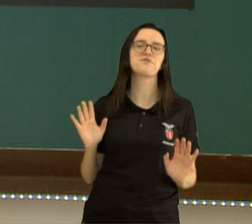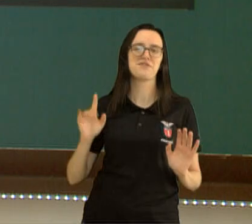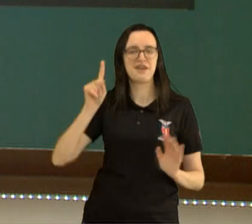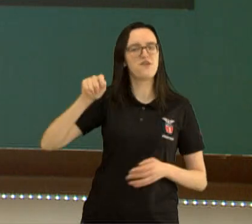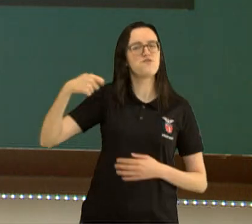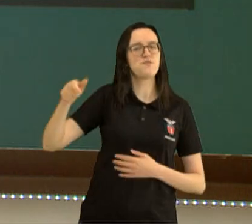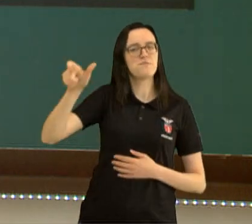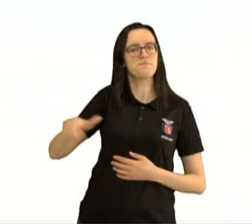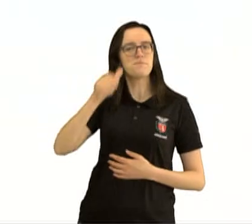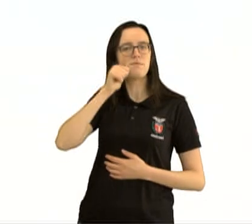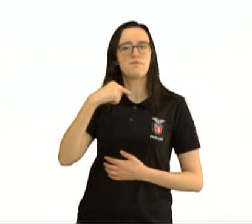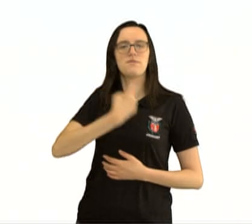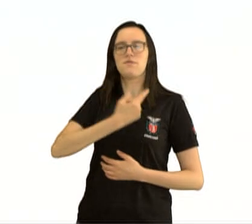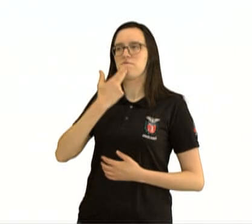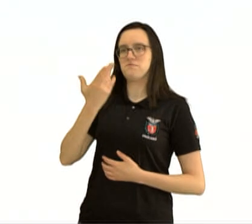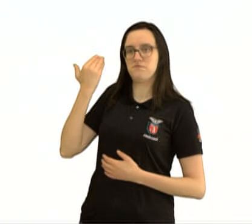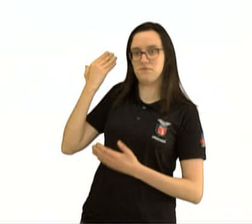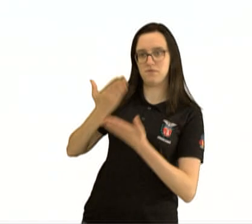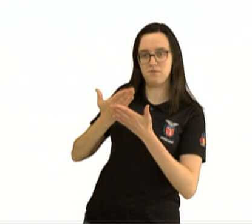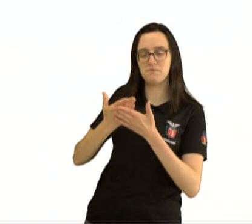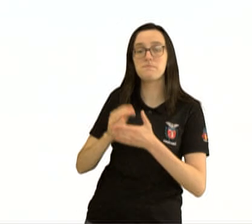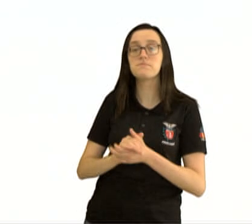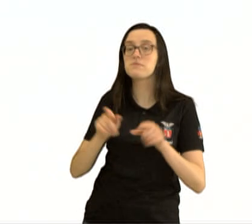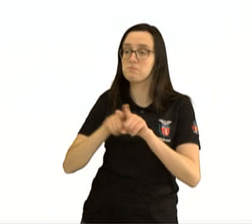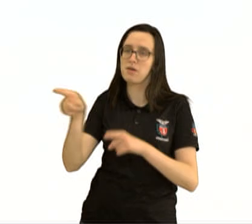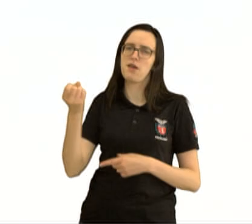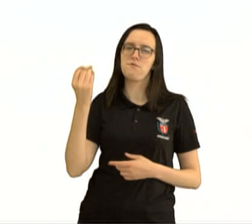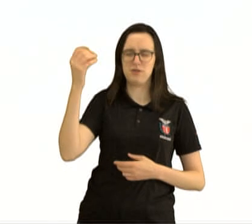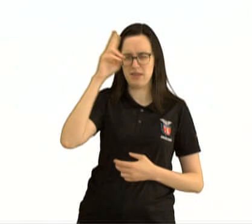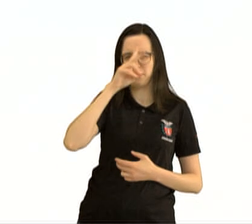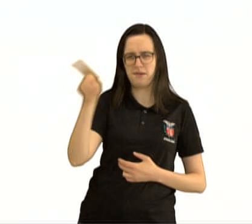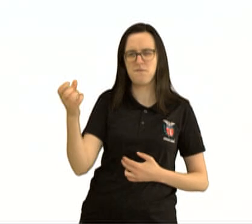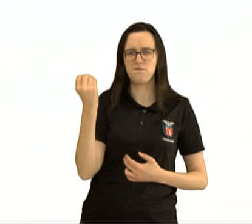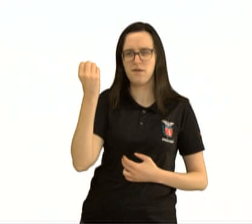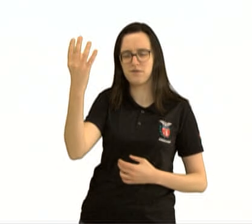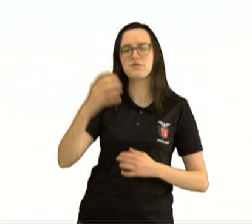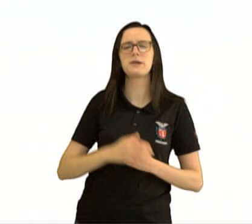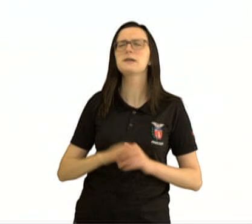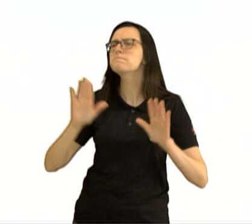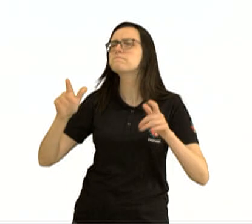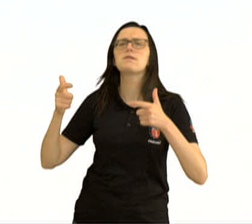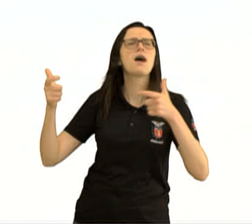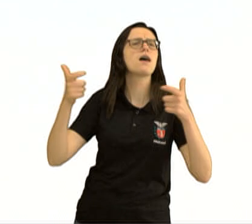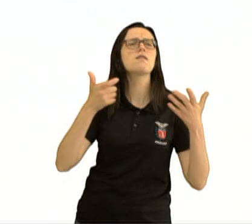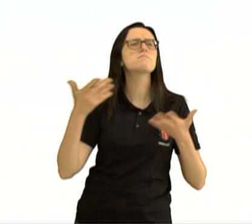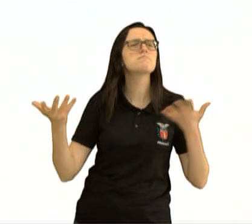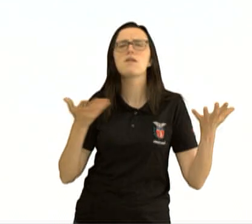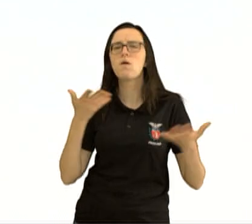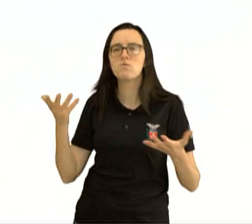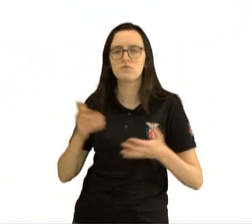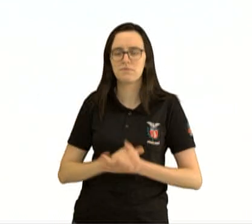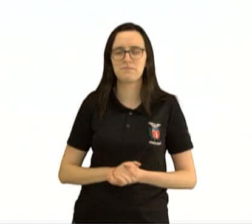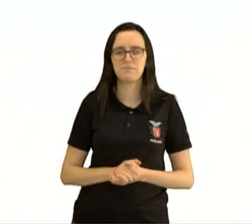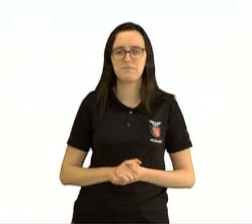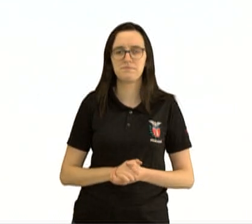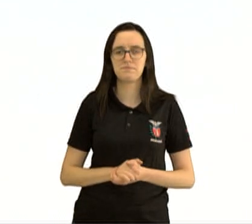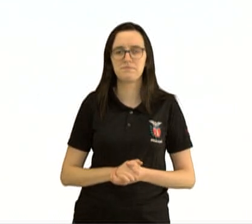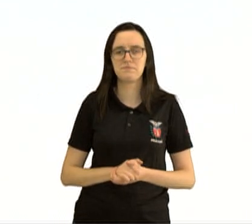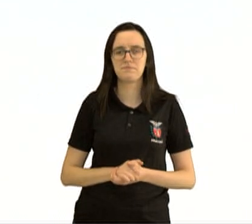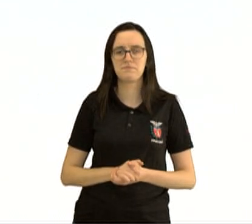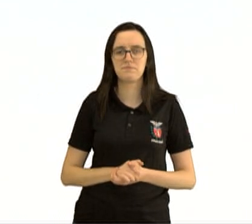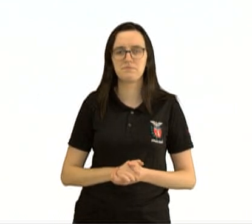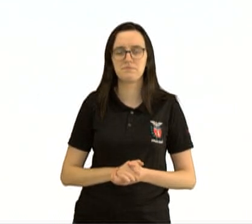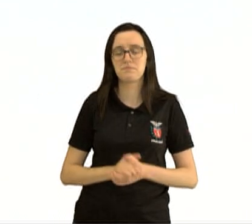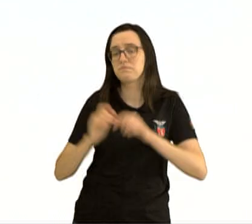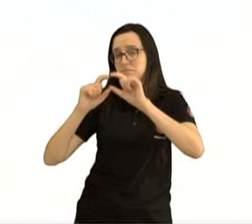ela que a gente conversou. E ela viajou, lembra? Ela fez uma viagem. Where did she travel to? Para onde que ela viajou?